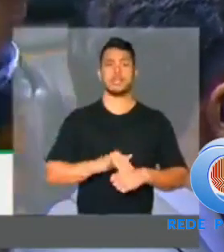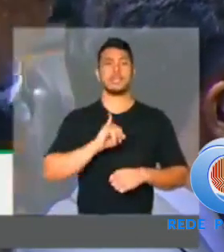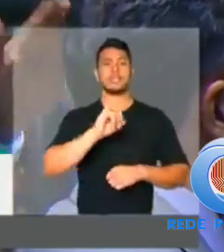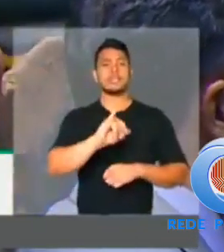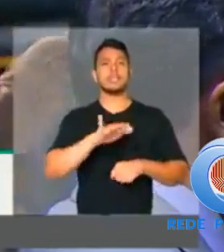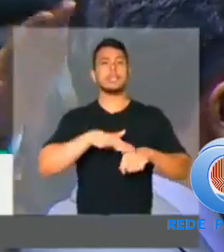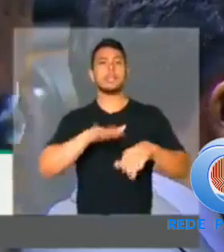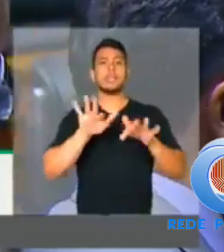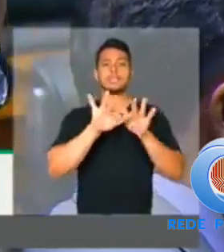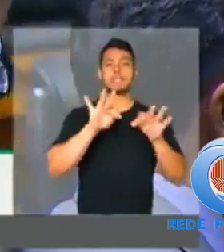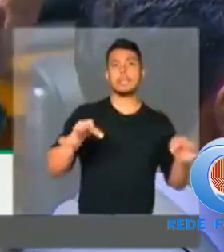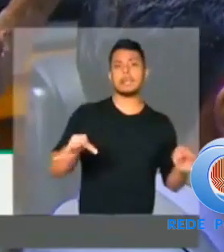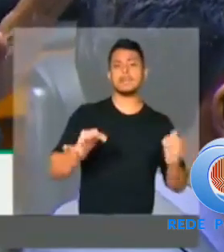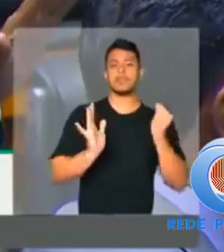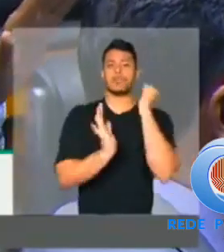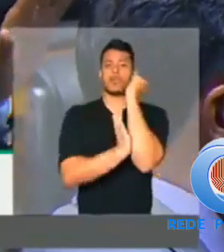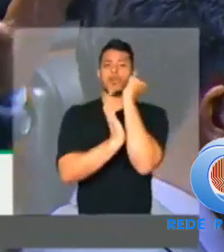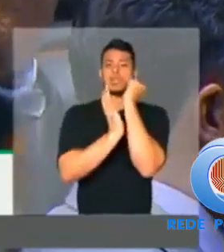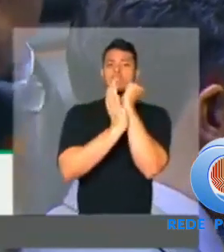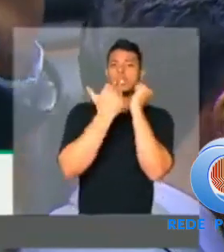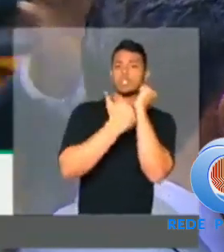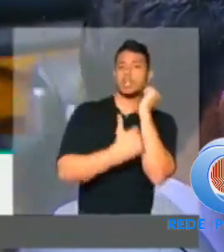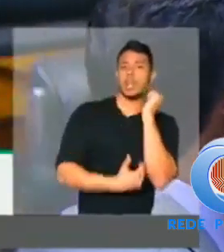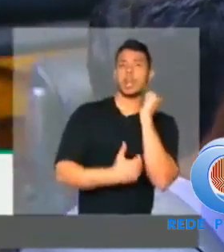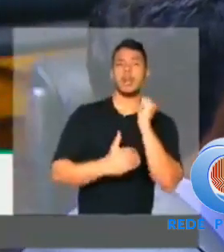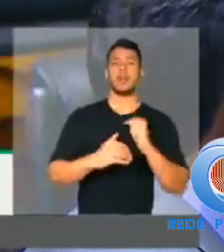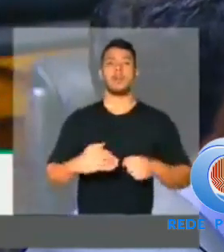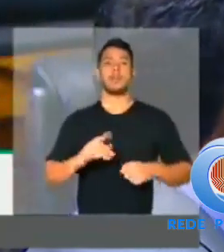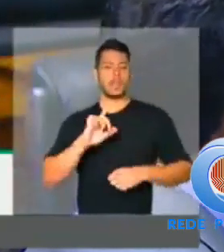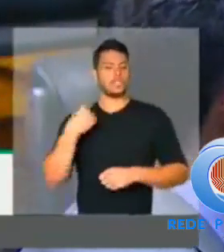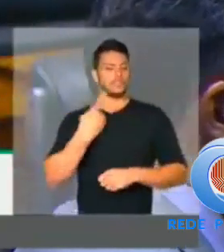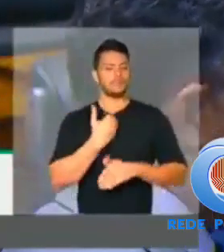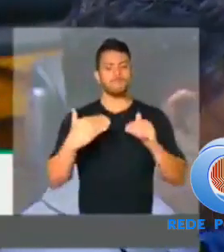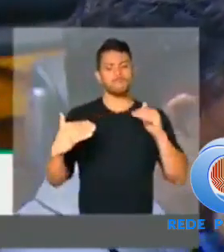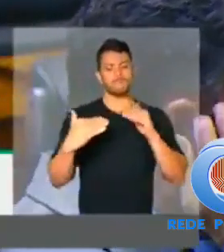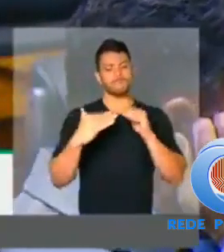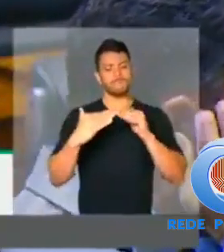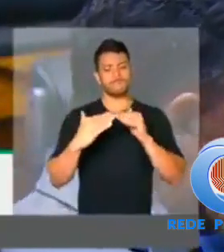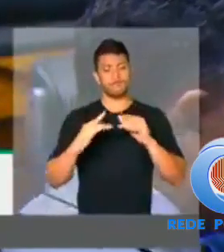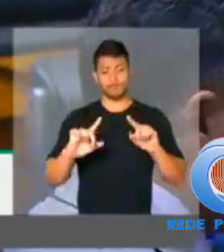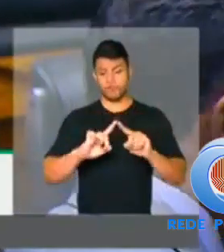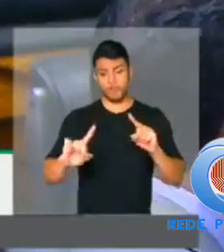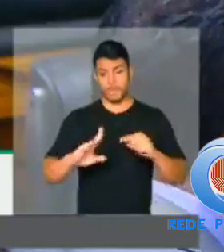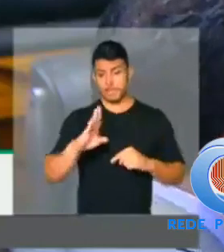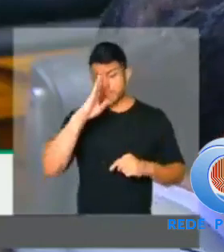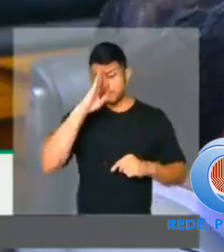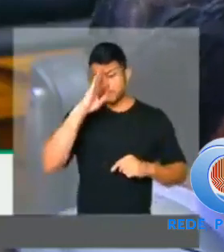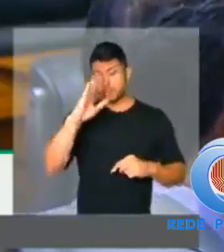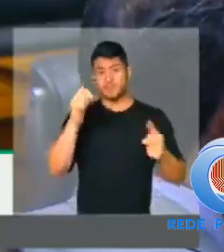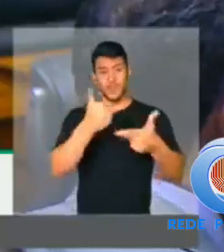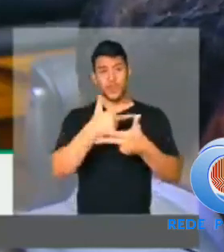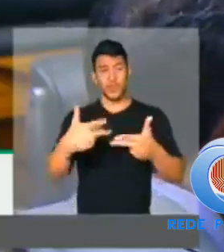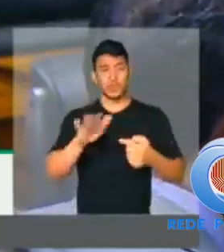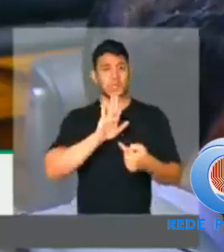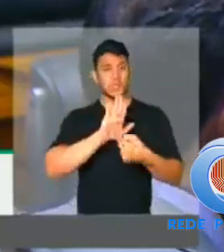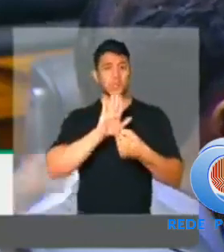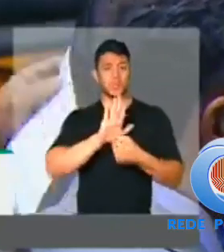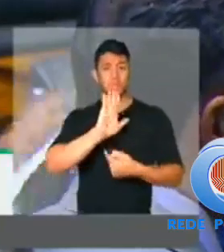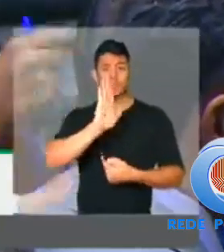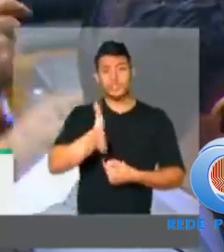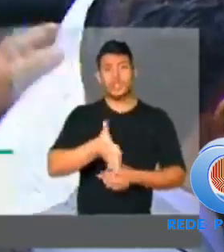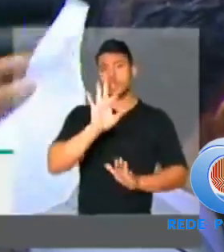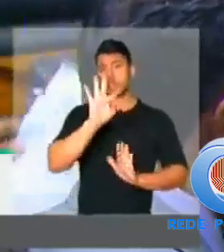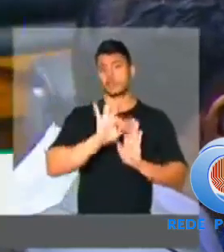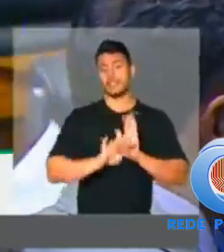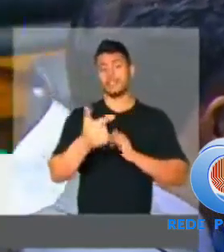simplificação, a desburocratização, nós concordamos. Temos pleno acordo. Mas o que está sendo apresentado aqui no texto é